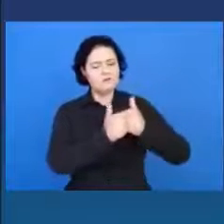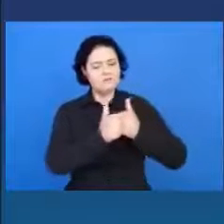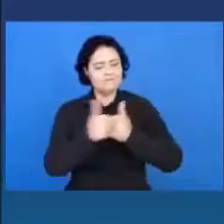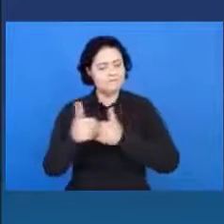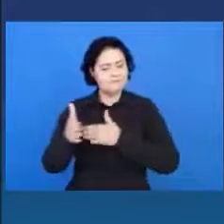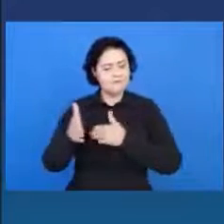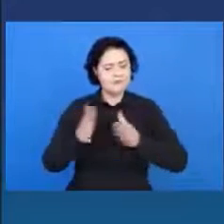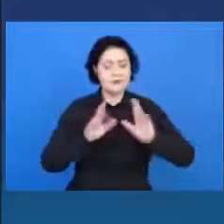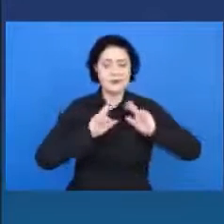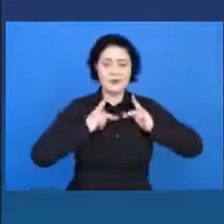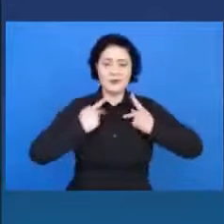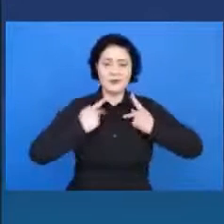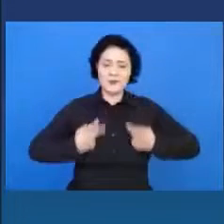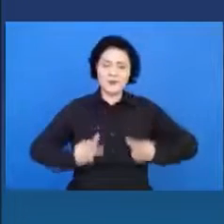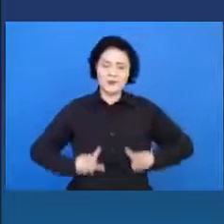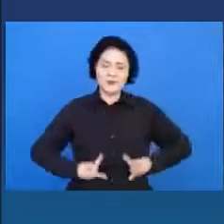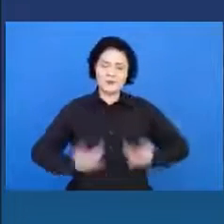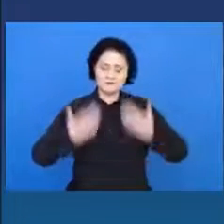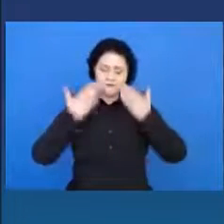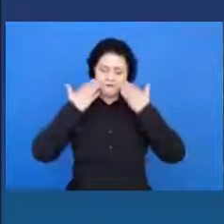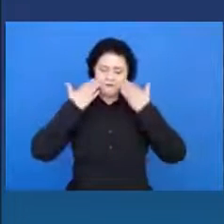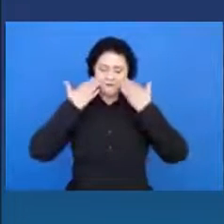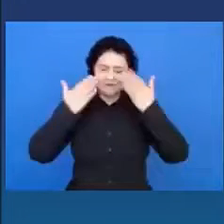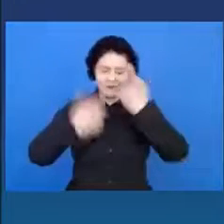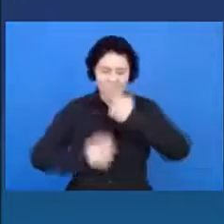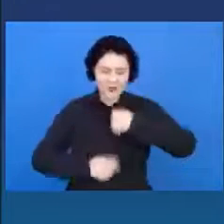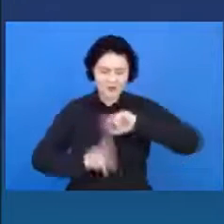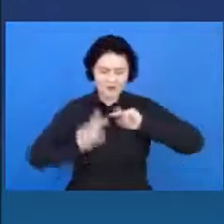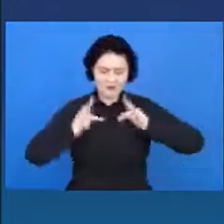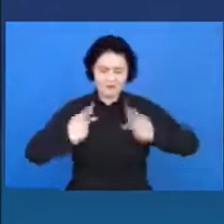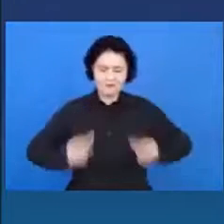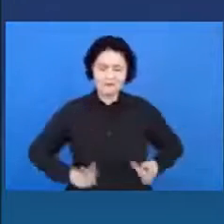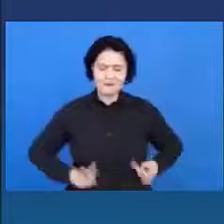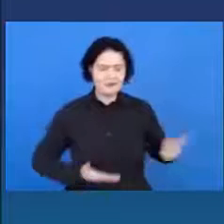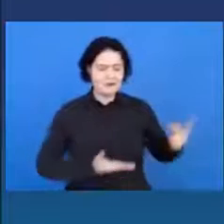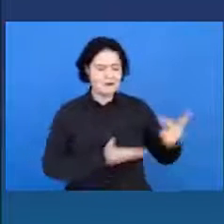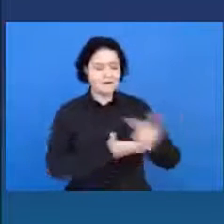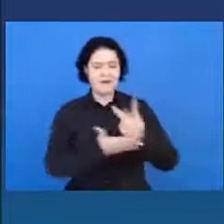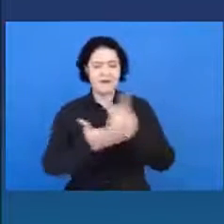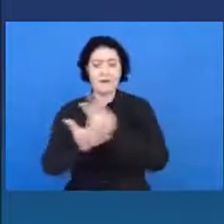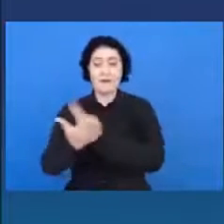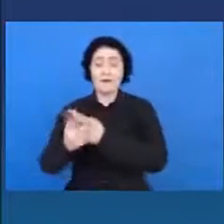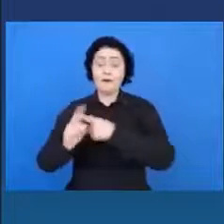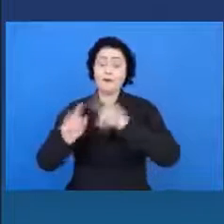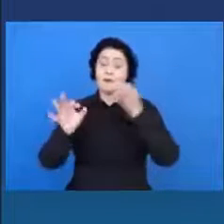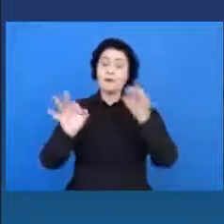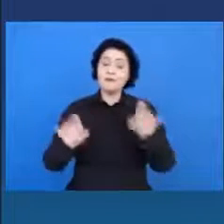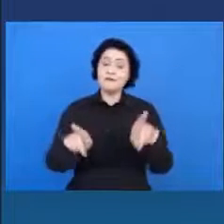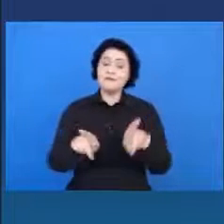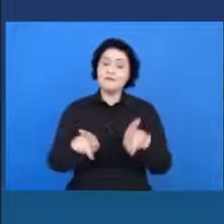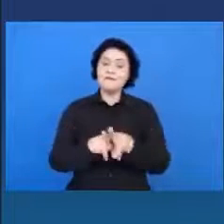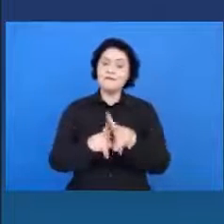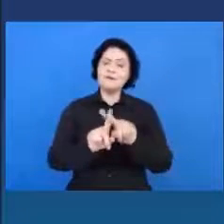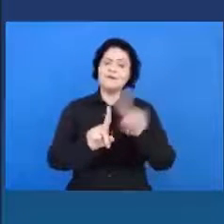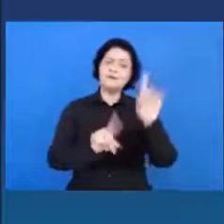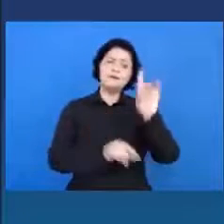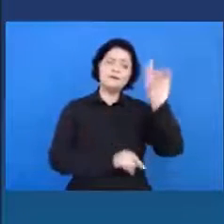trajetória testemunha nossos erros e acertos o e aguarda